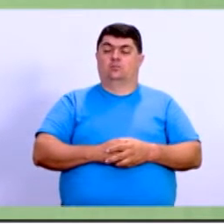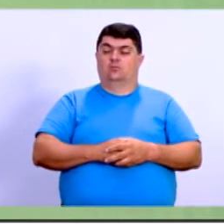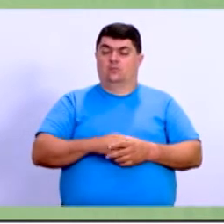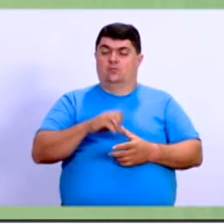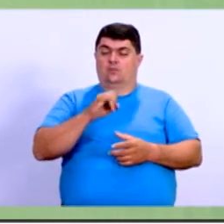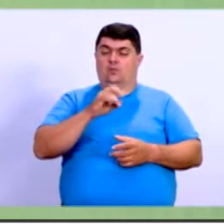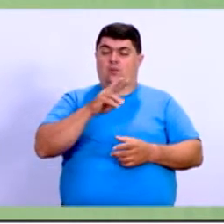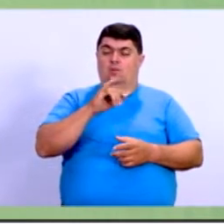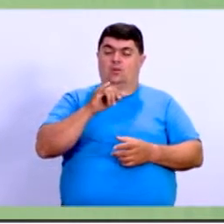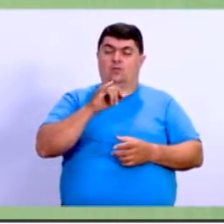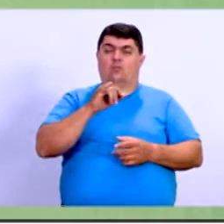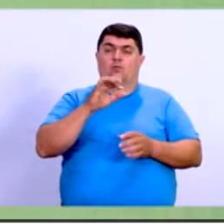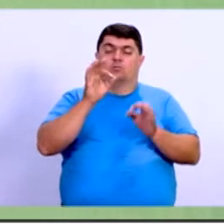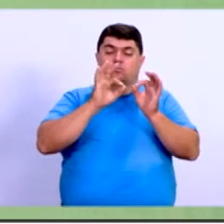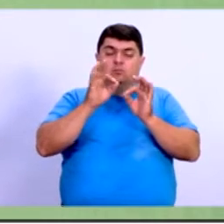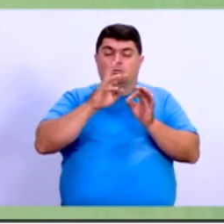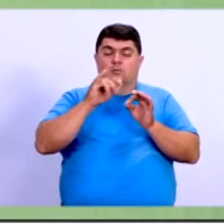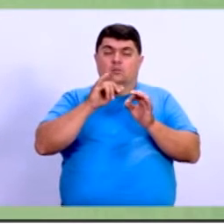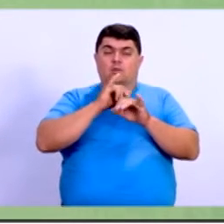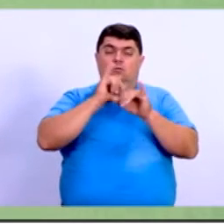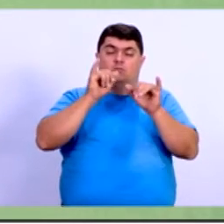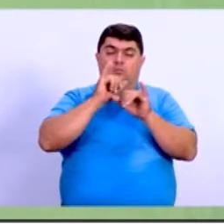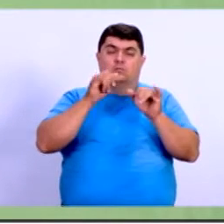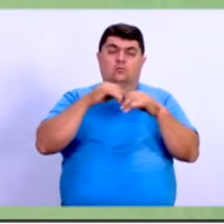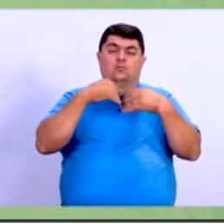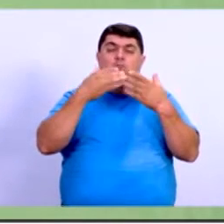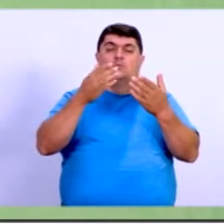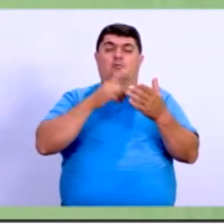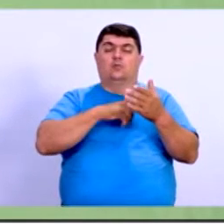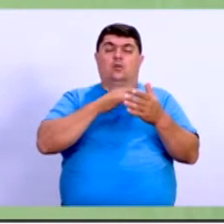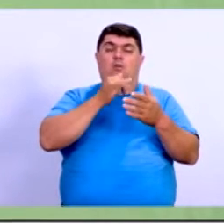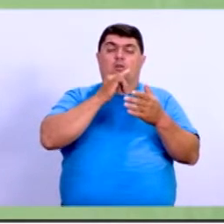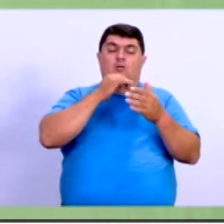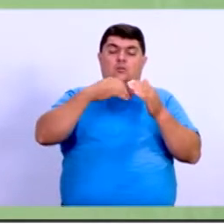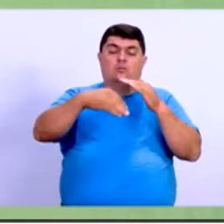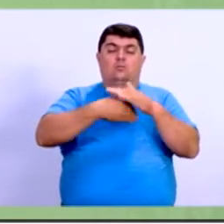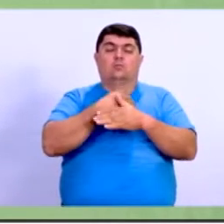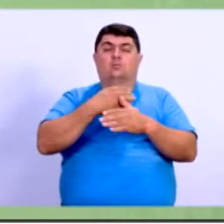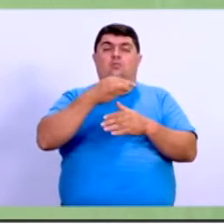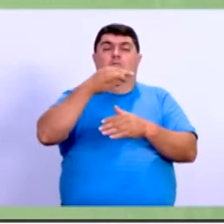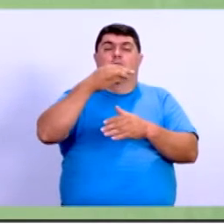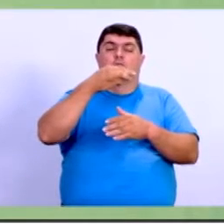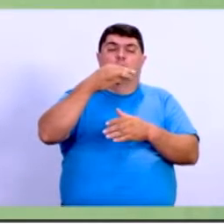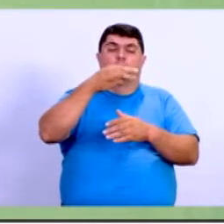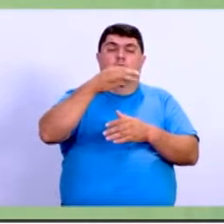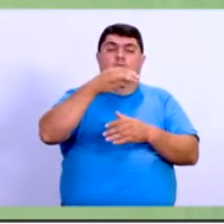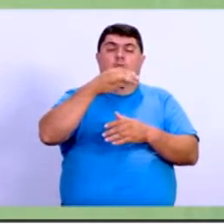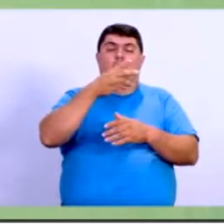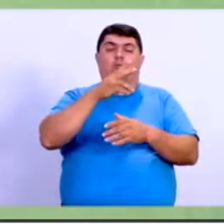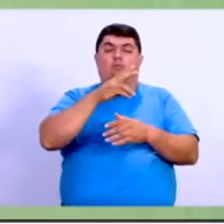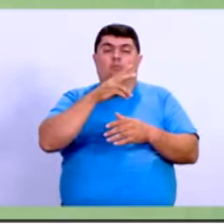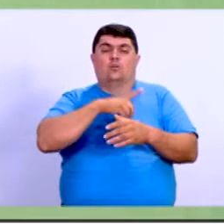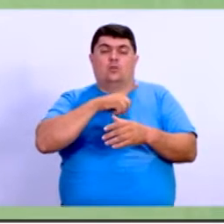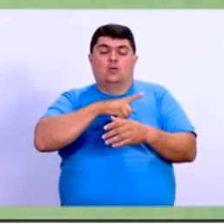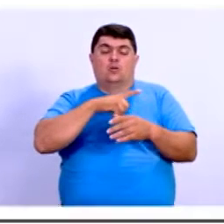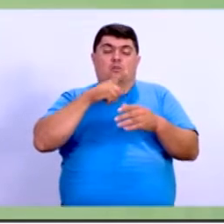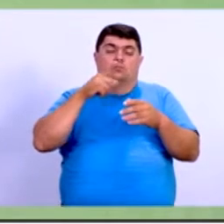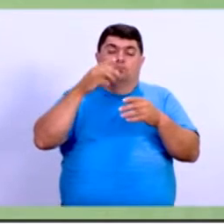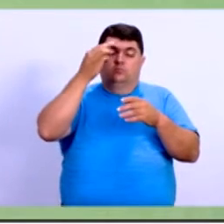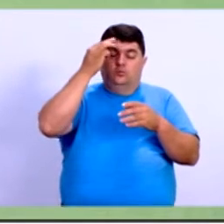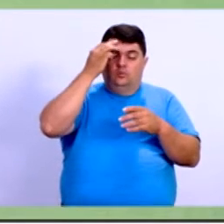vão fornecer a informação. Eu tenho neles a entrada de dados, o processamento desses dados e a saída